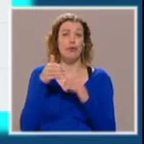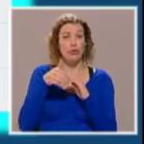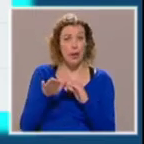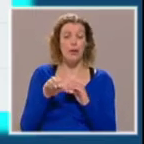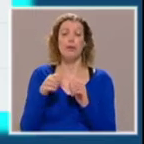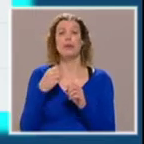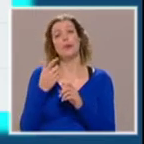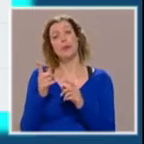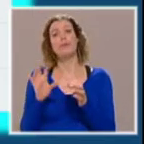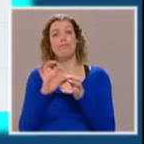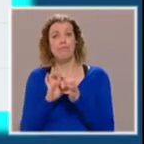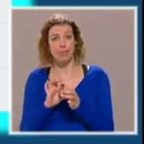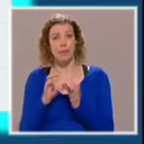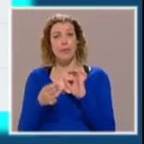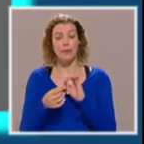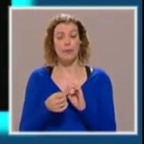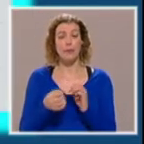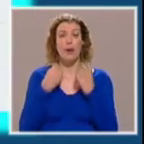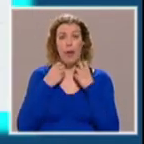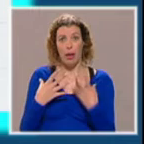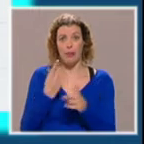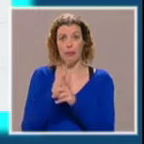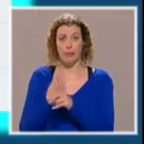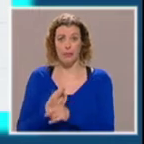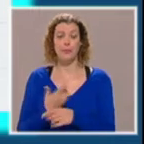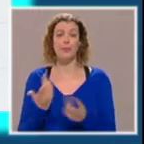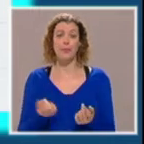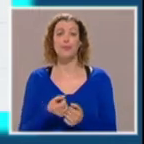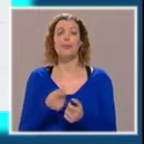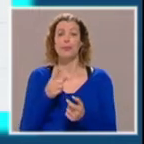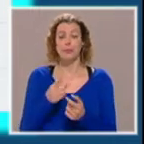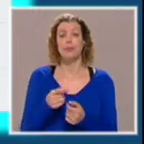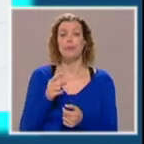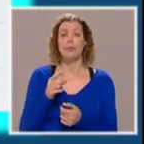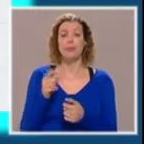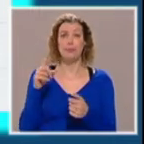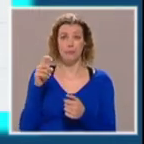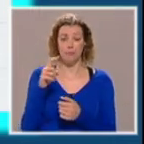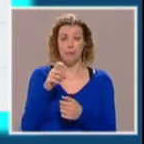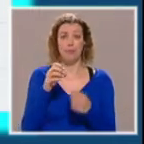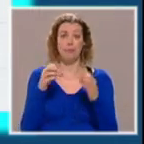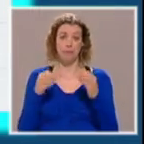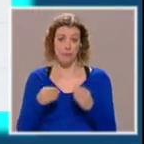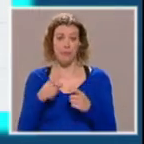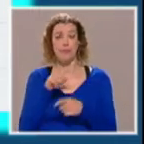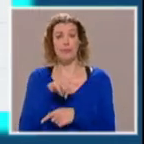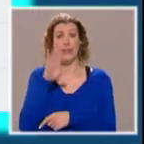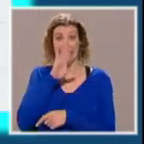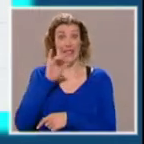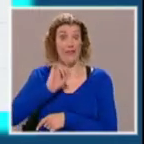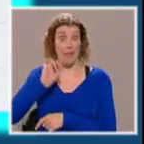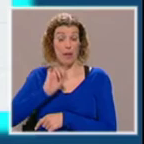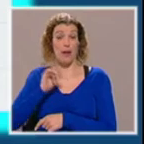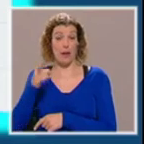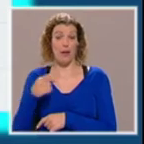e as glândulas anexas, começando pelas gónadas. Ao nível das gónadas, temos no sistema reprodutor